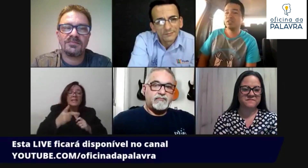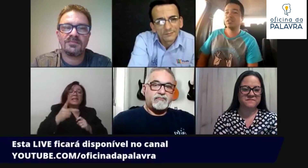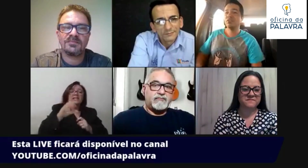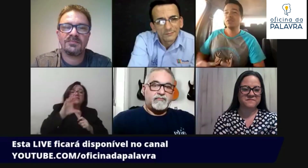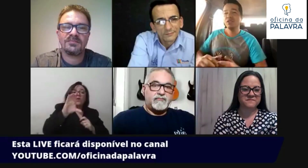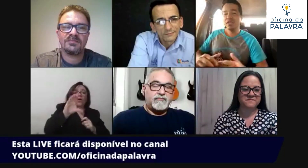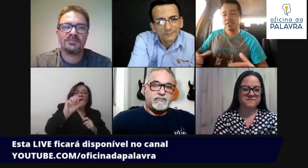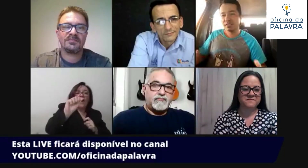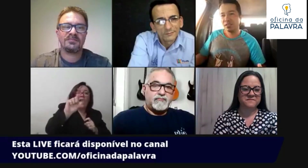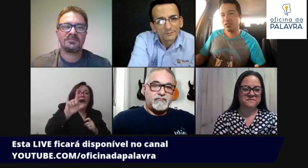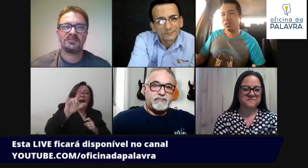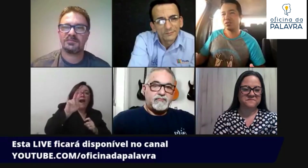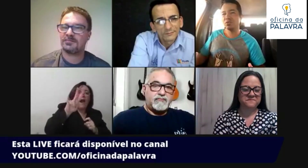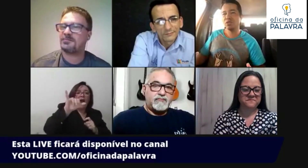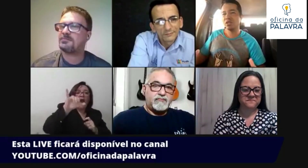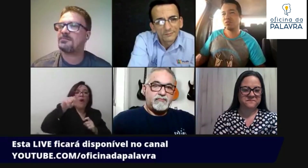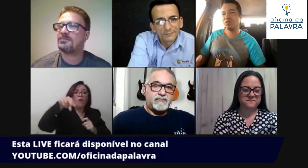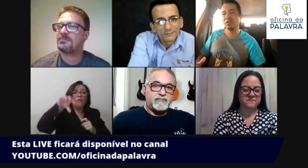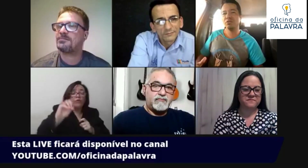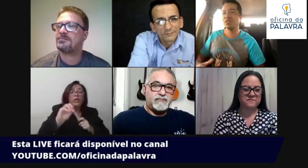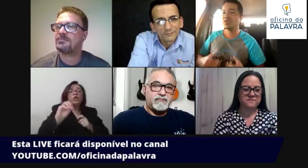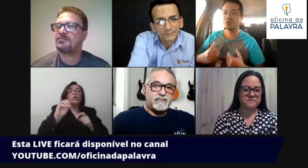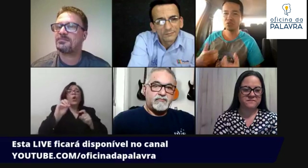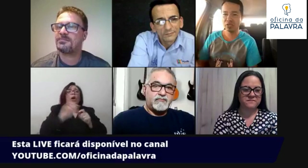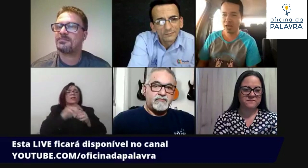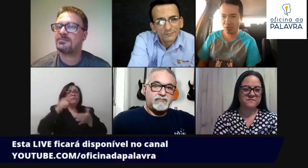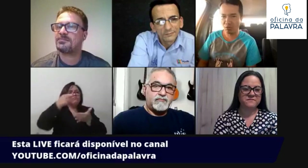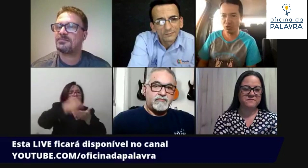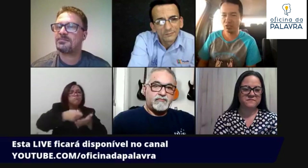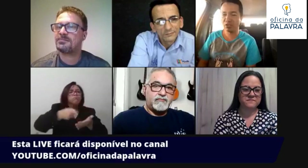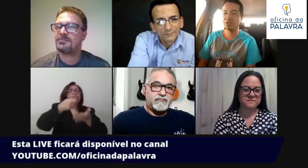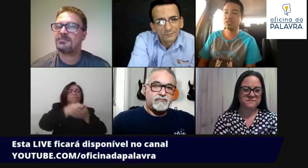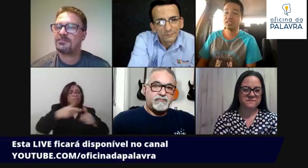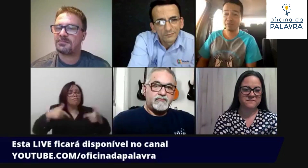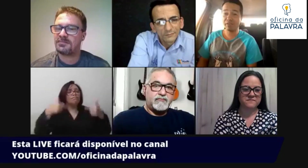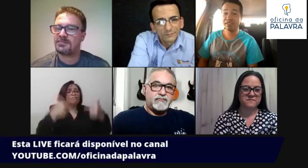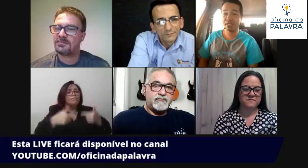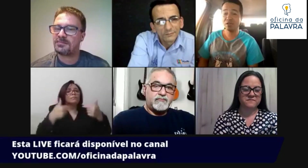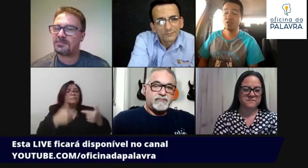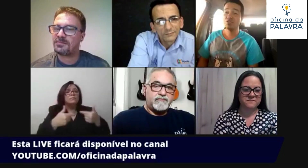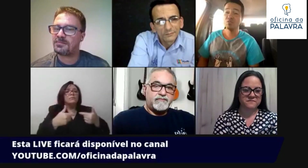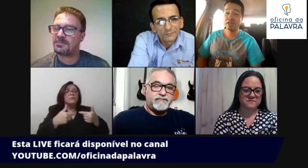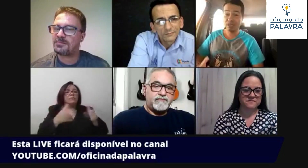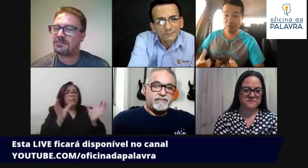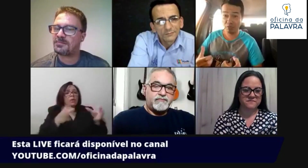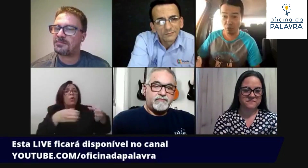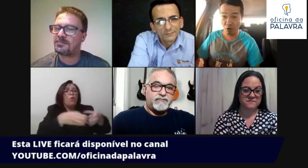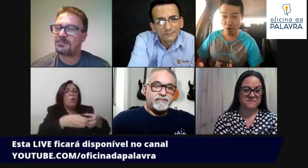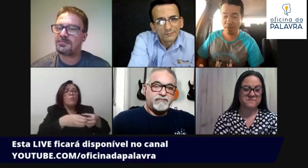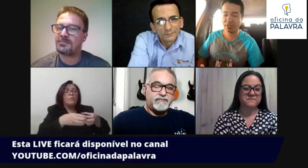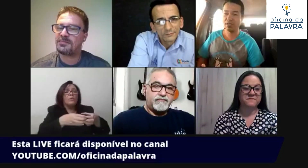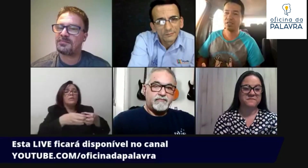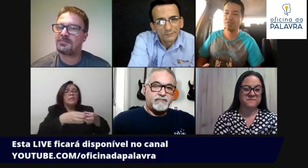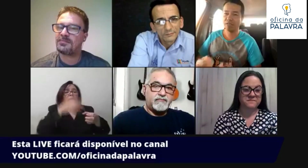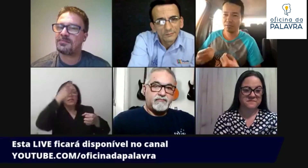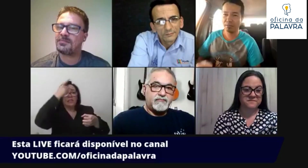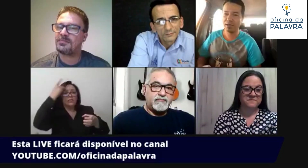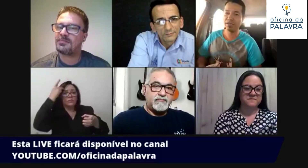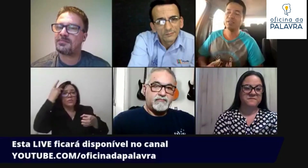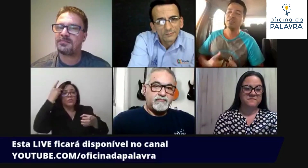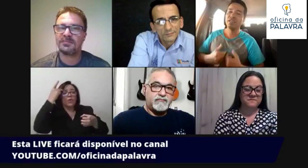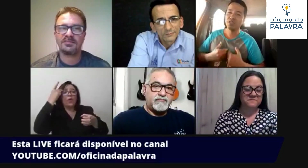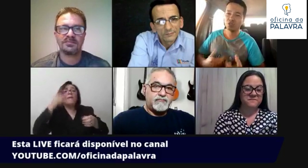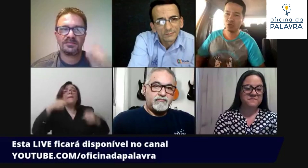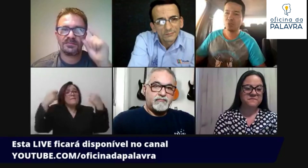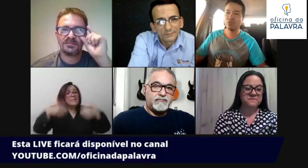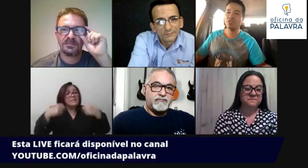pior. Então, nesse sentido, os reformadores não ajudaram muito. Então, você quer fazer uma reforma que